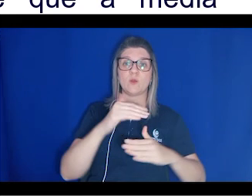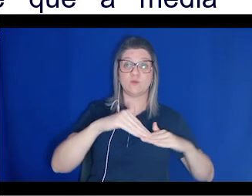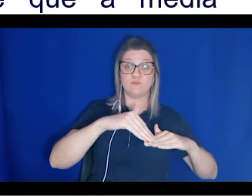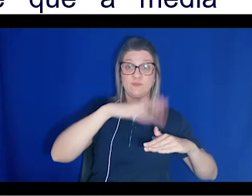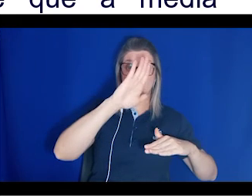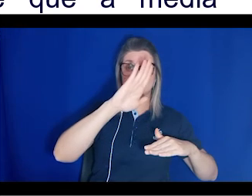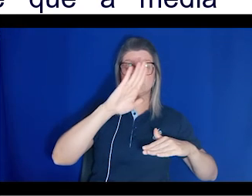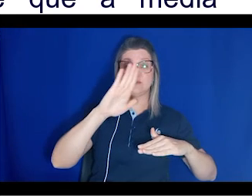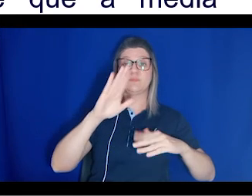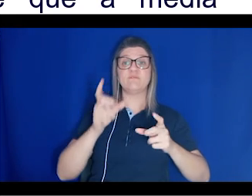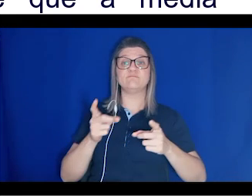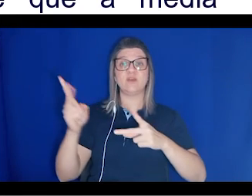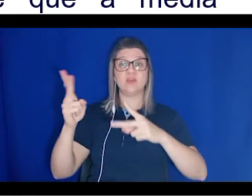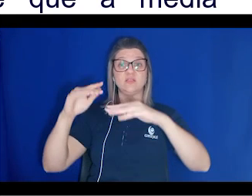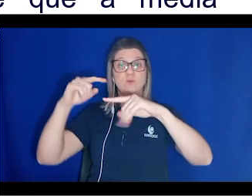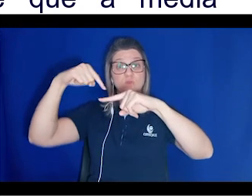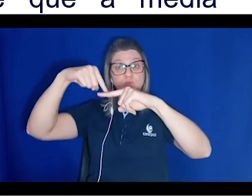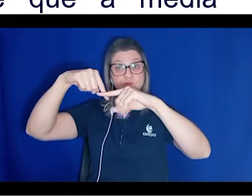cruza para baixo.